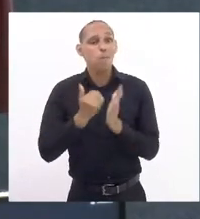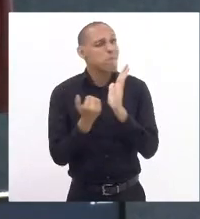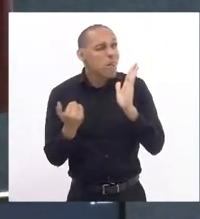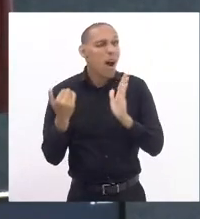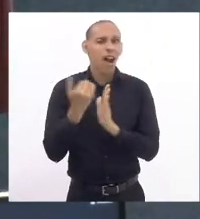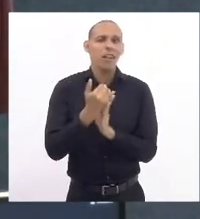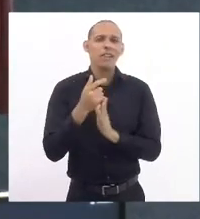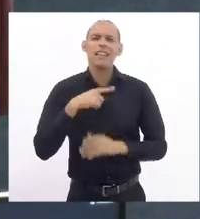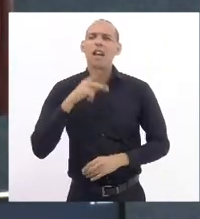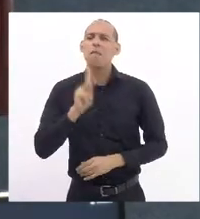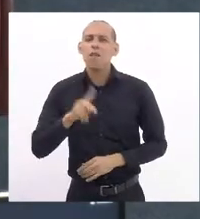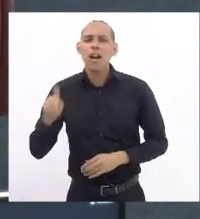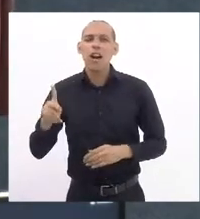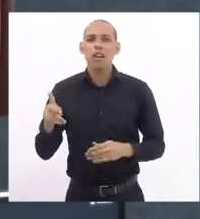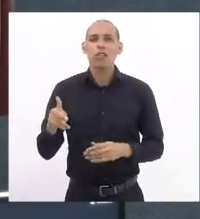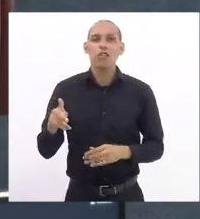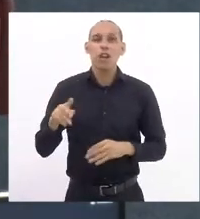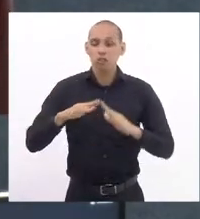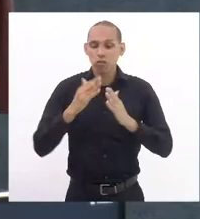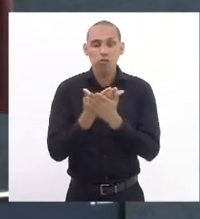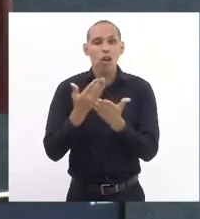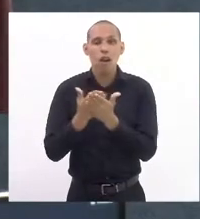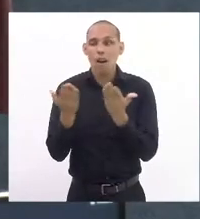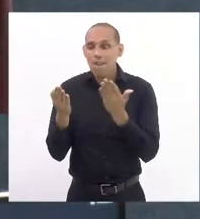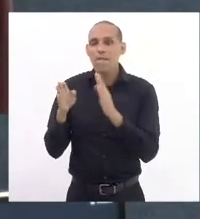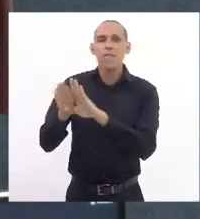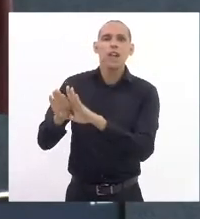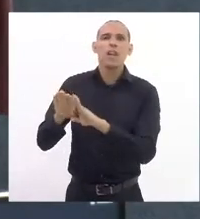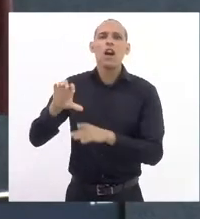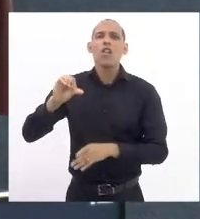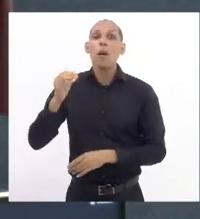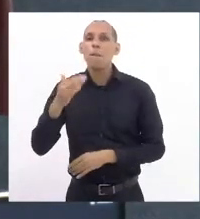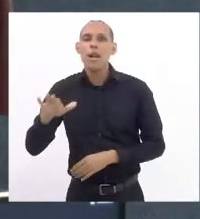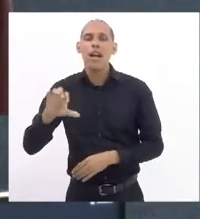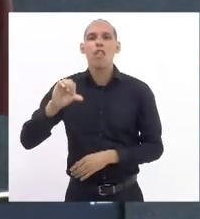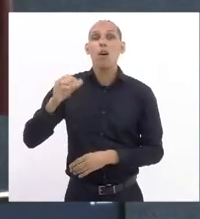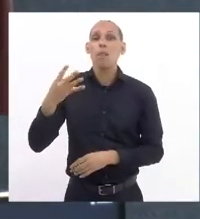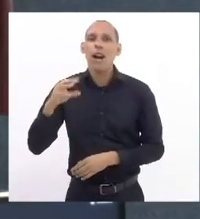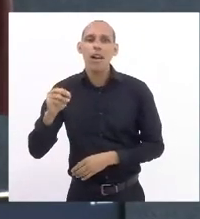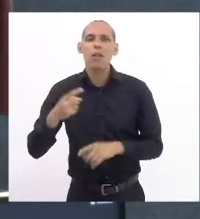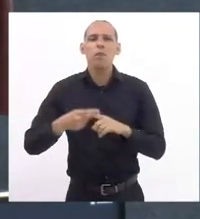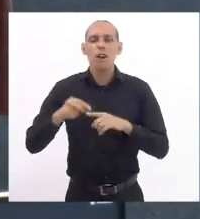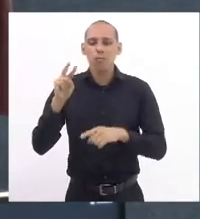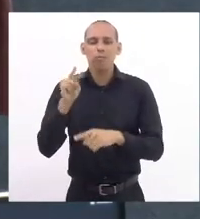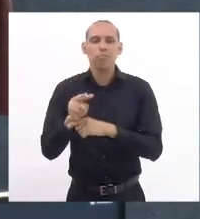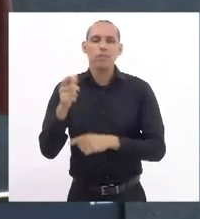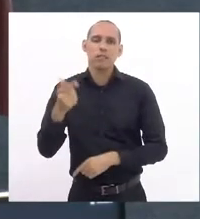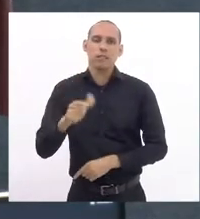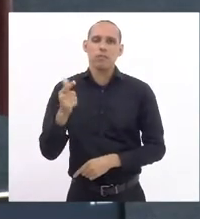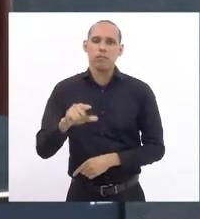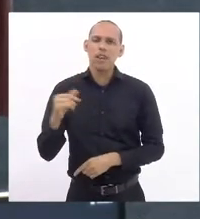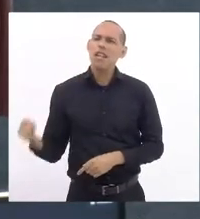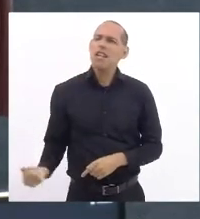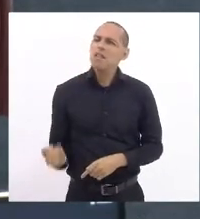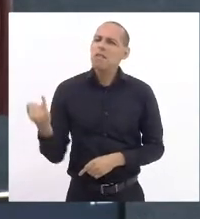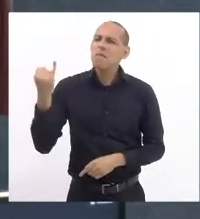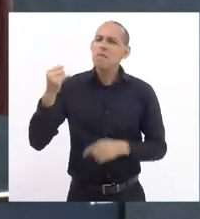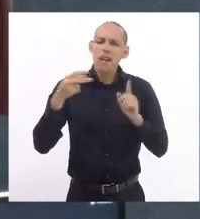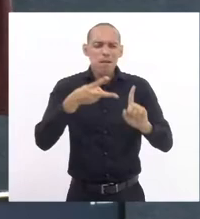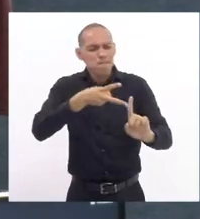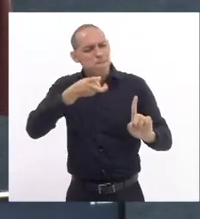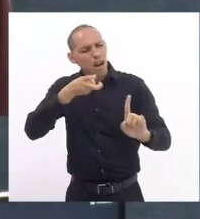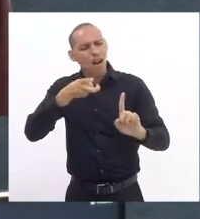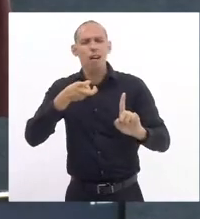Tem professora fechando escola 9h30, 9h40 da noite, que não tem porteiro, que não tem vigia. Então, é muito importante